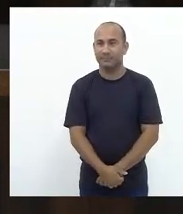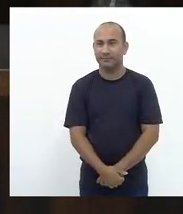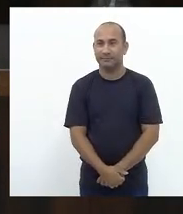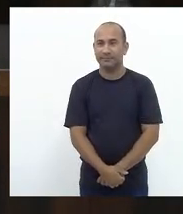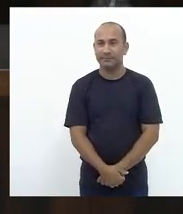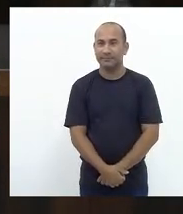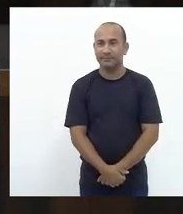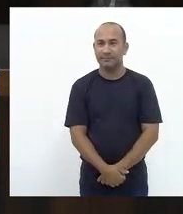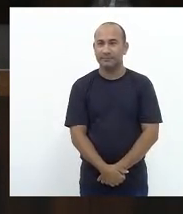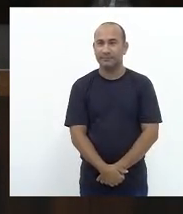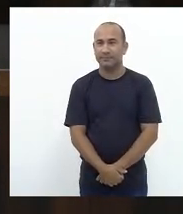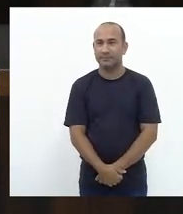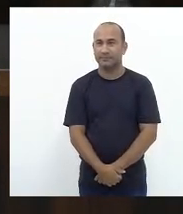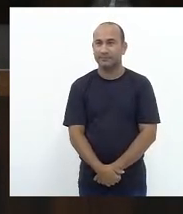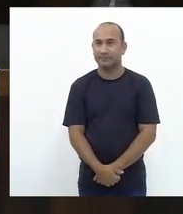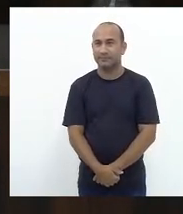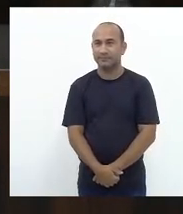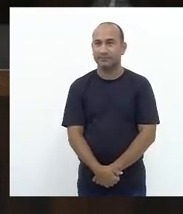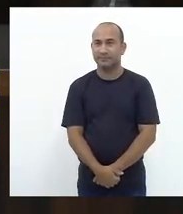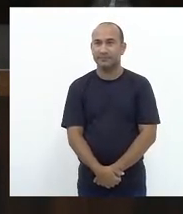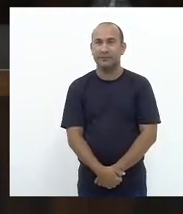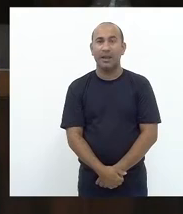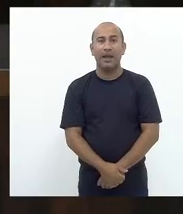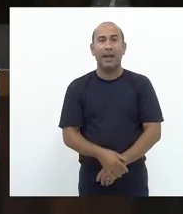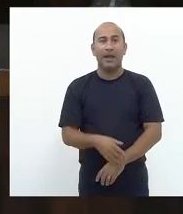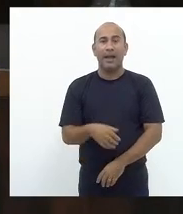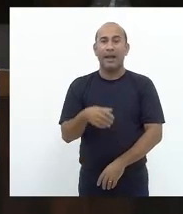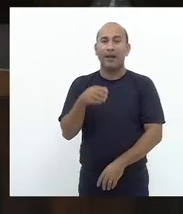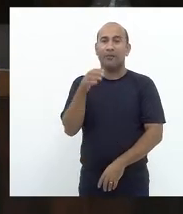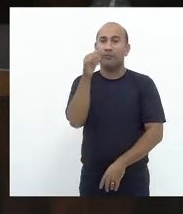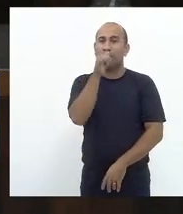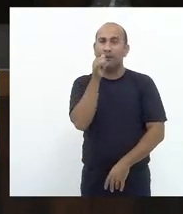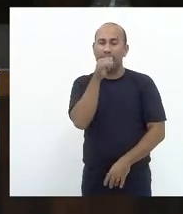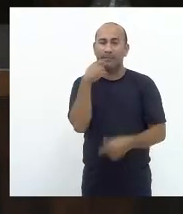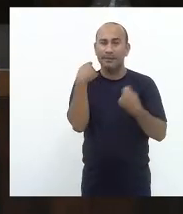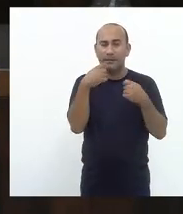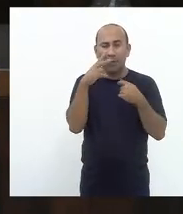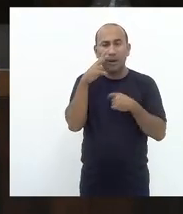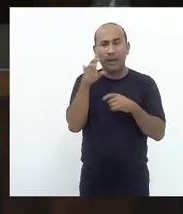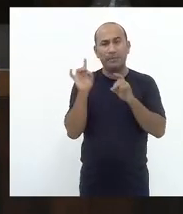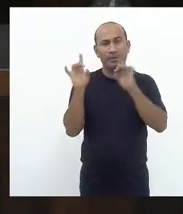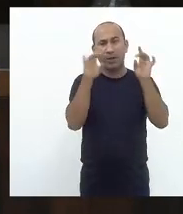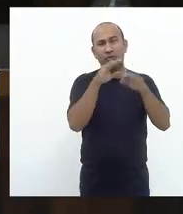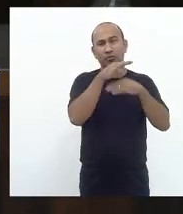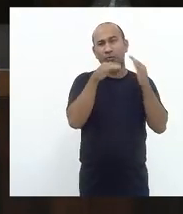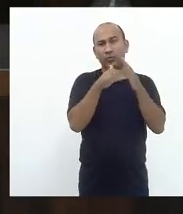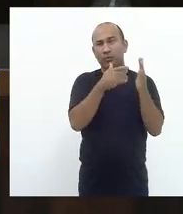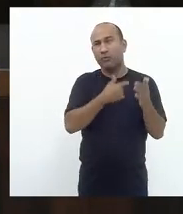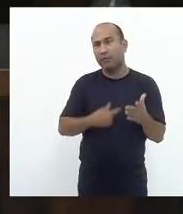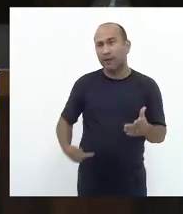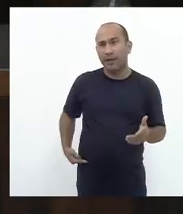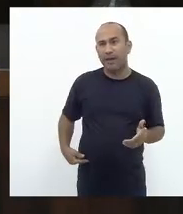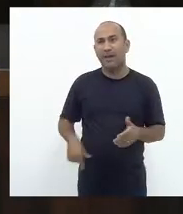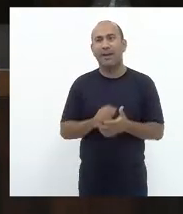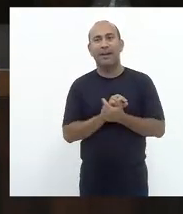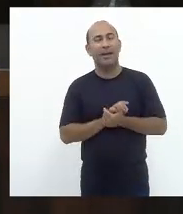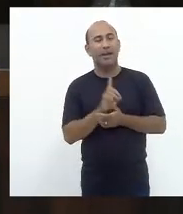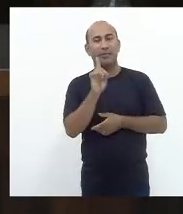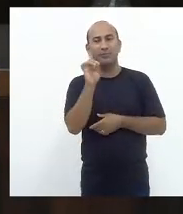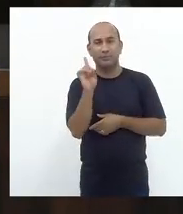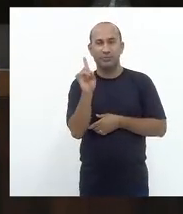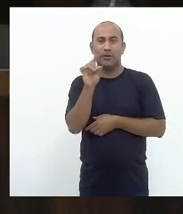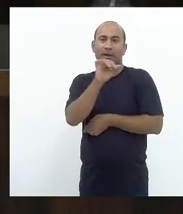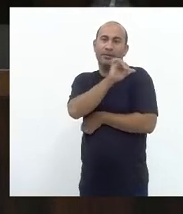De fato, a Baixada precisa de um olhar especial de todos os governos. Eu não sou carioca, mas sou baioca